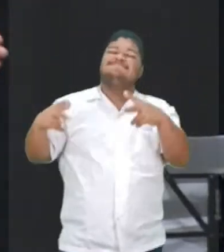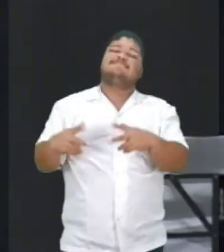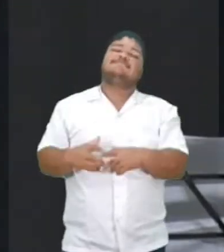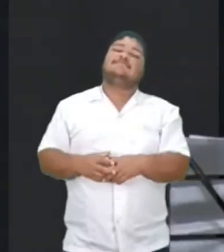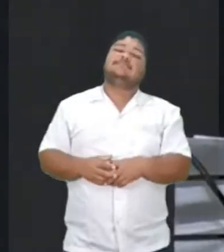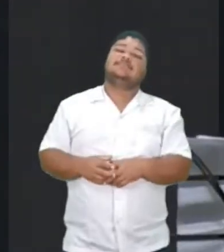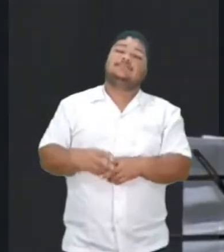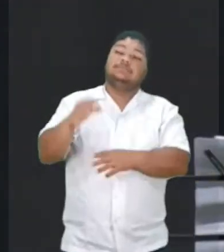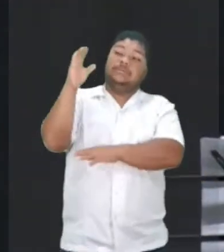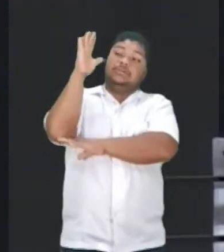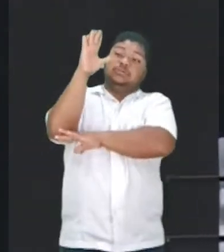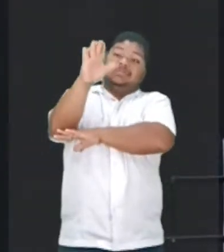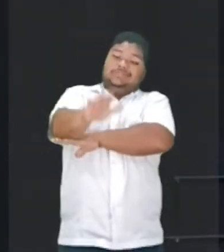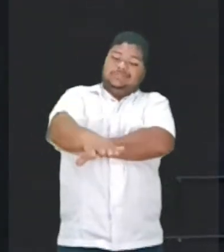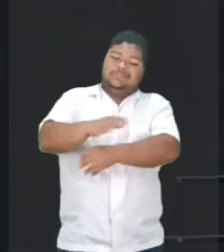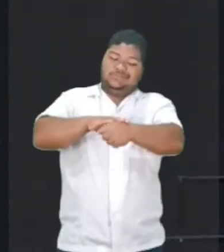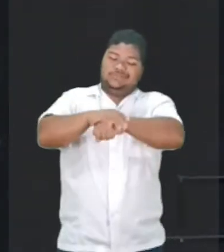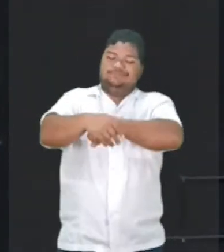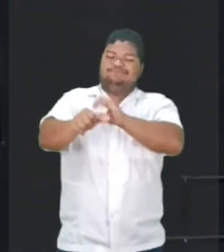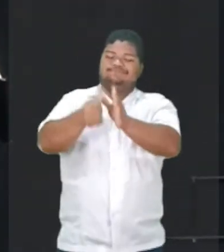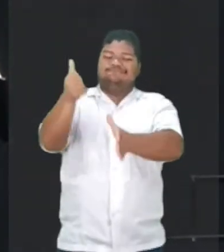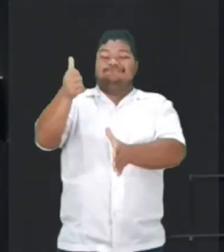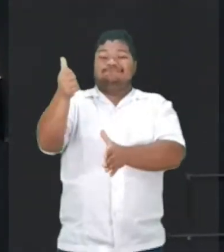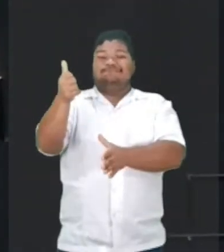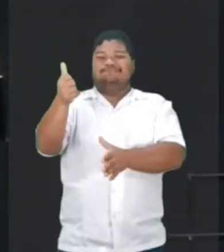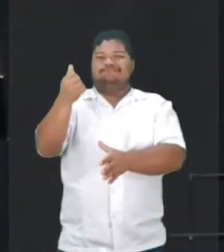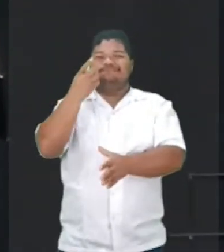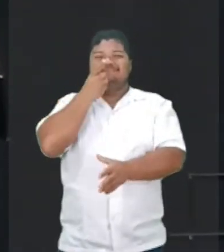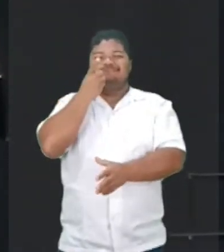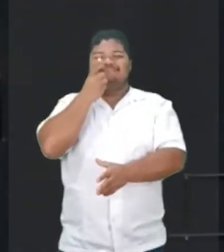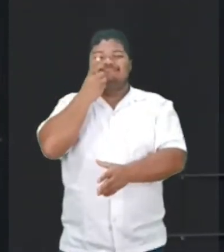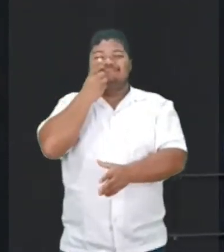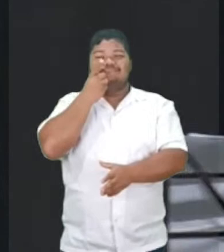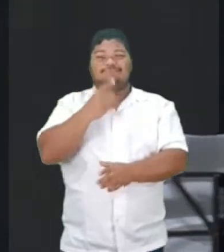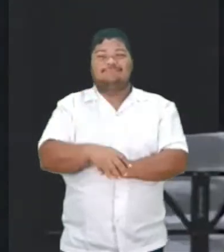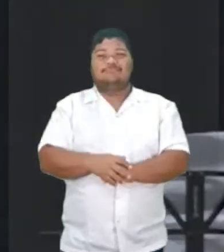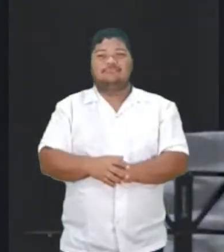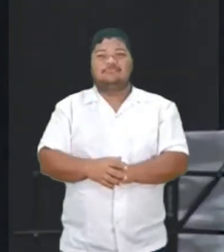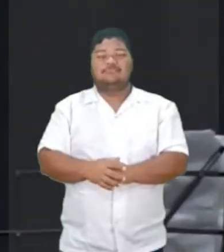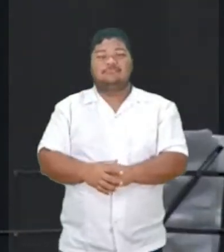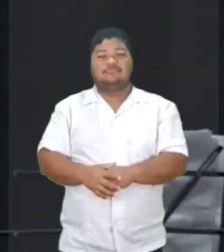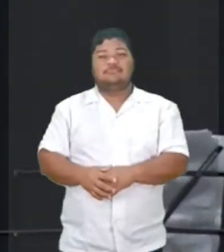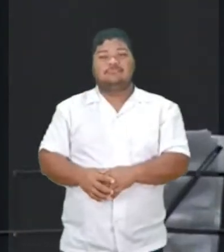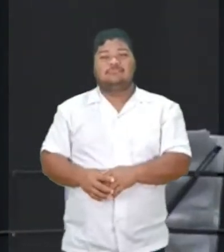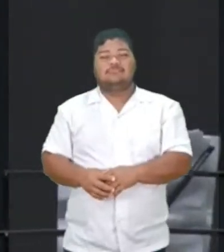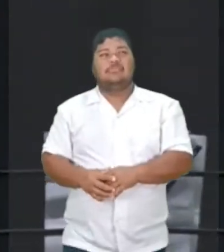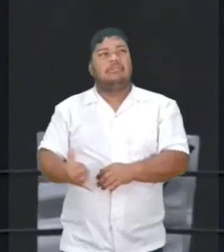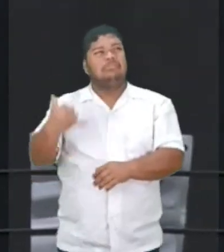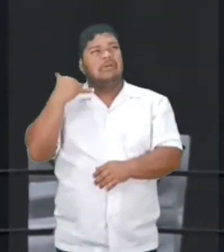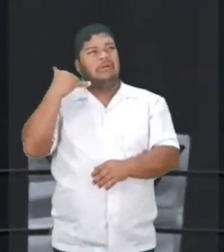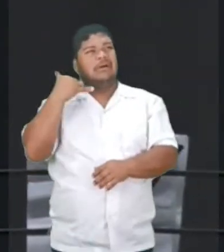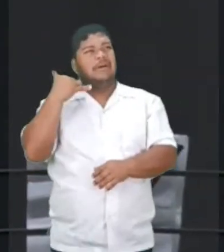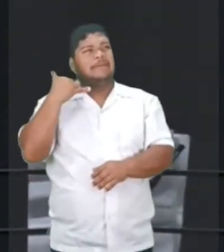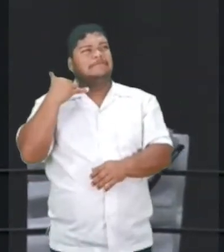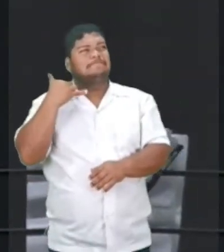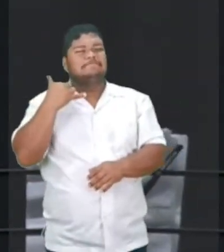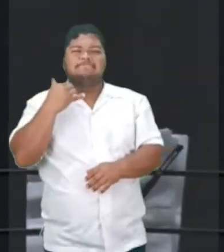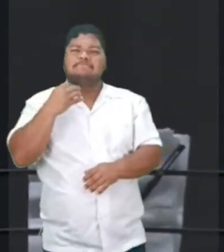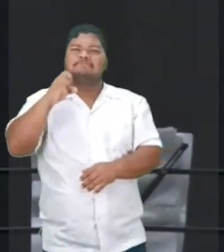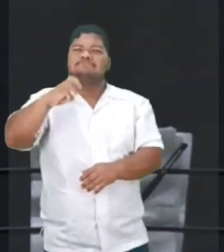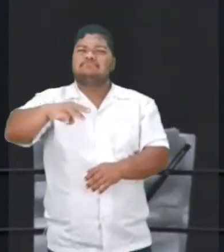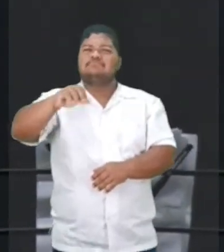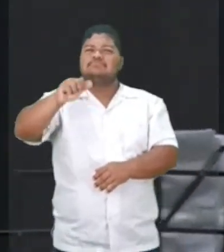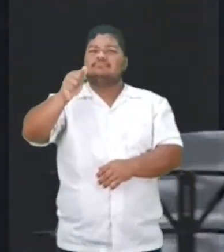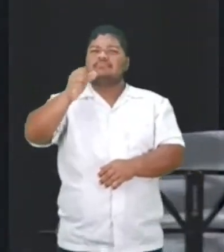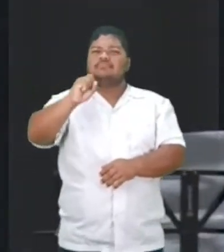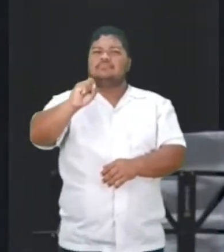e a noite, este foi o primeiro dia. Ligaram para eles, olha, doutor Marcos, foi um